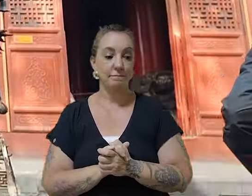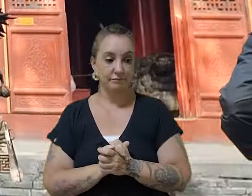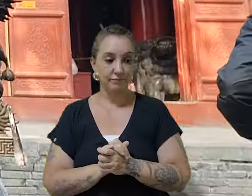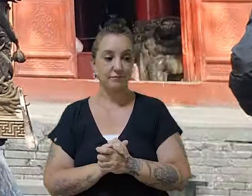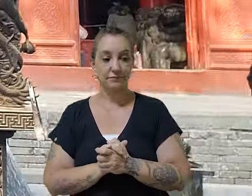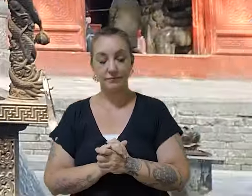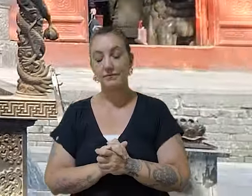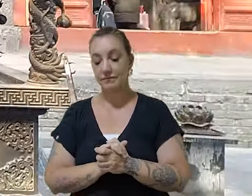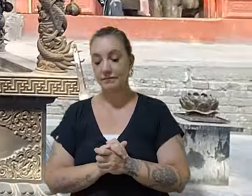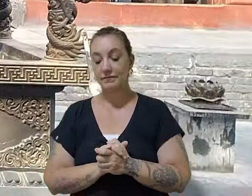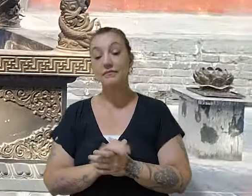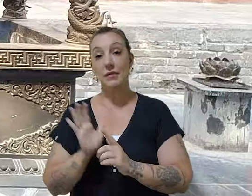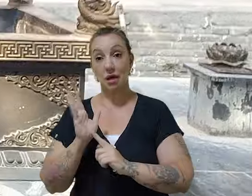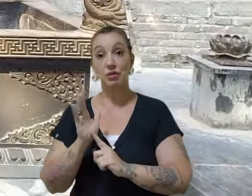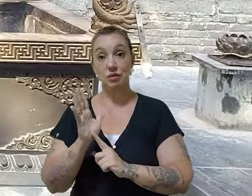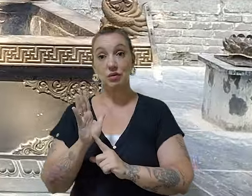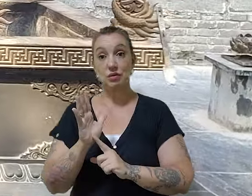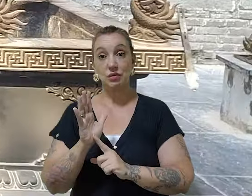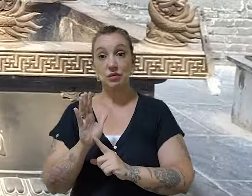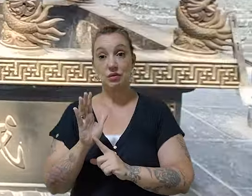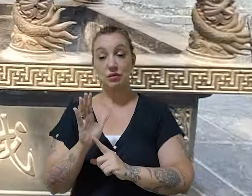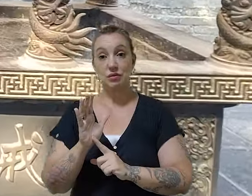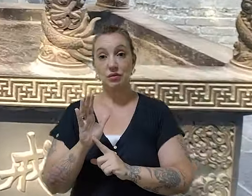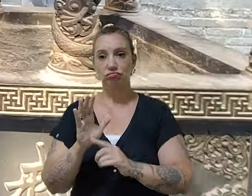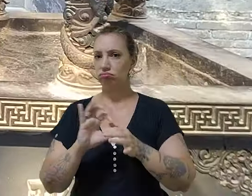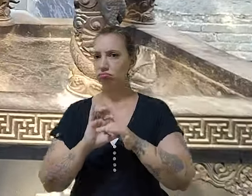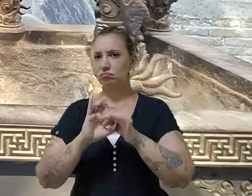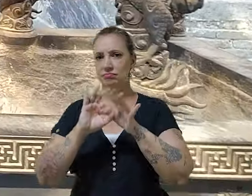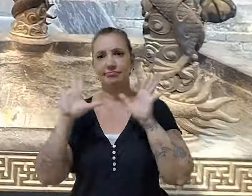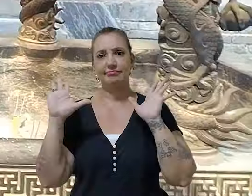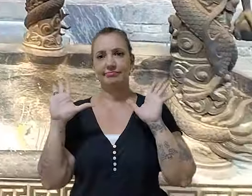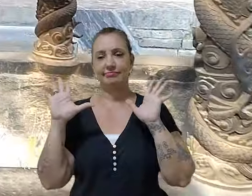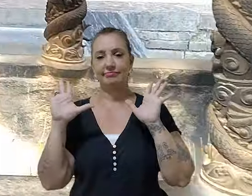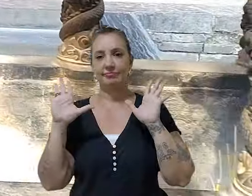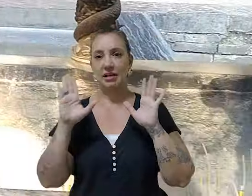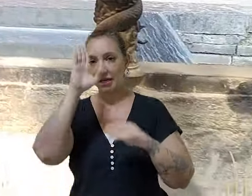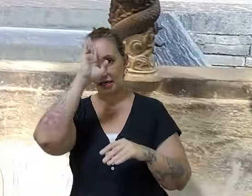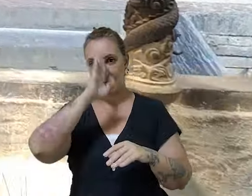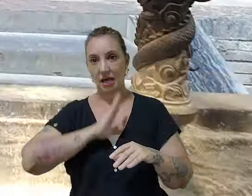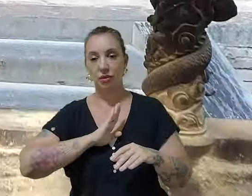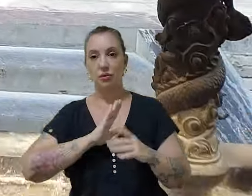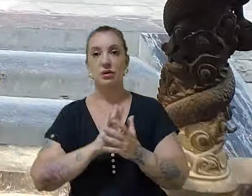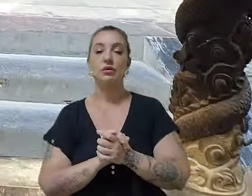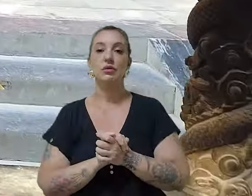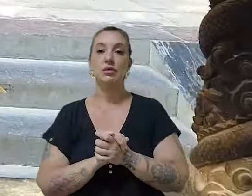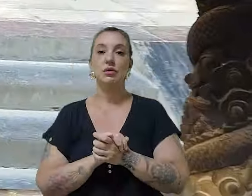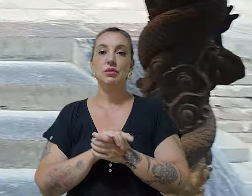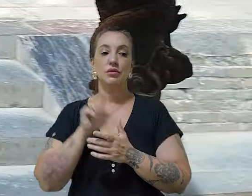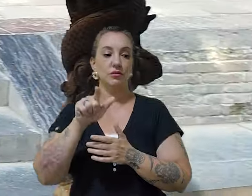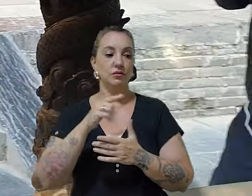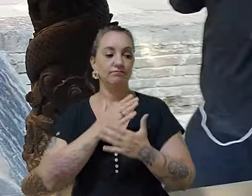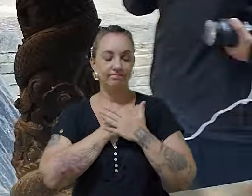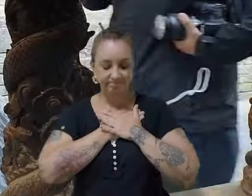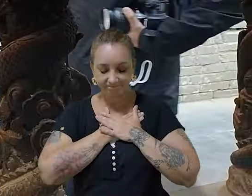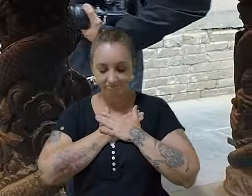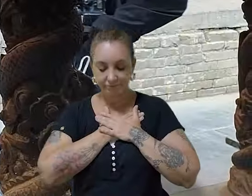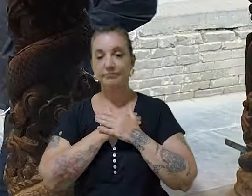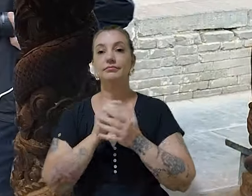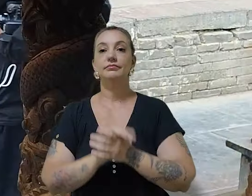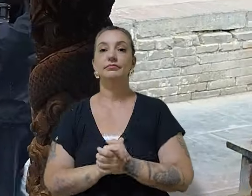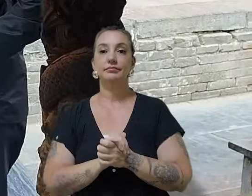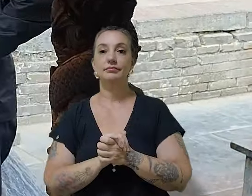E os incensos são disponíveis, é gratuito. E aí você, de coração, você